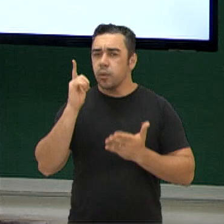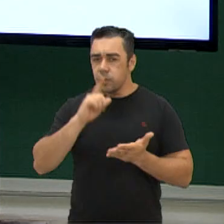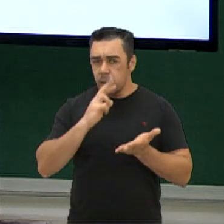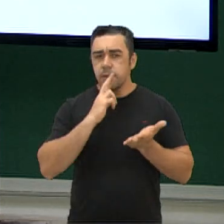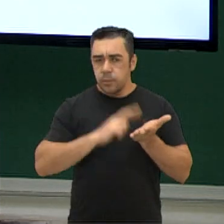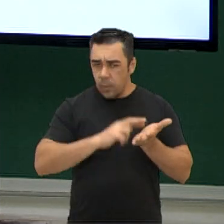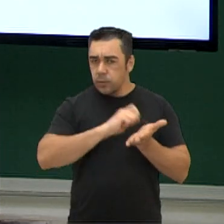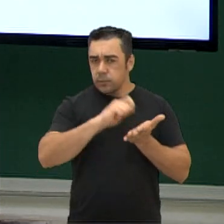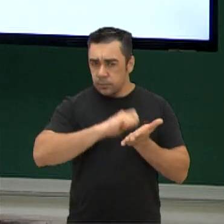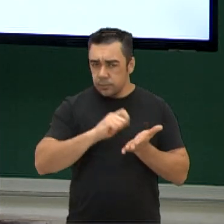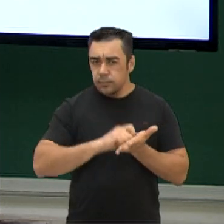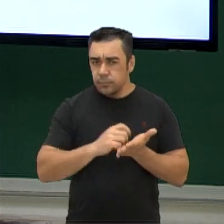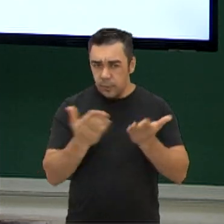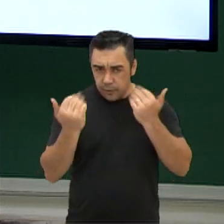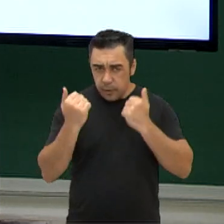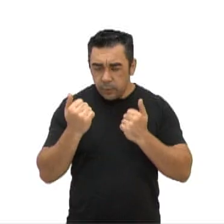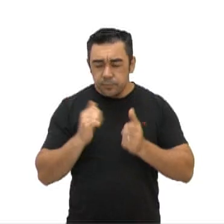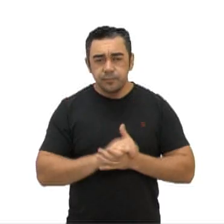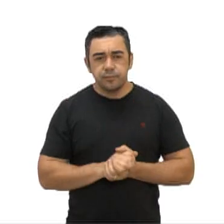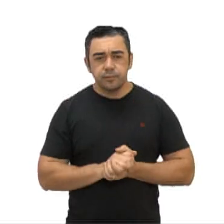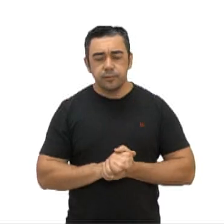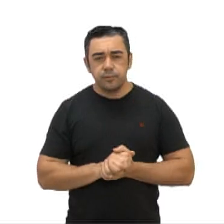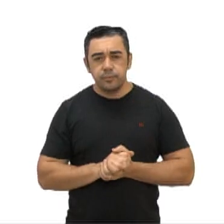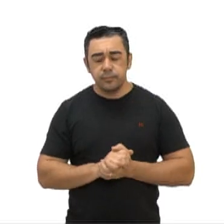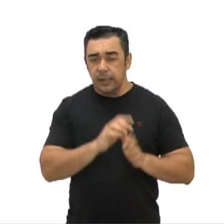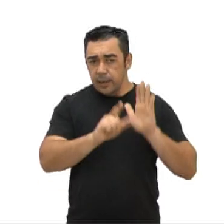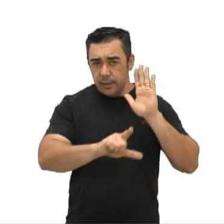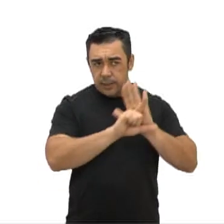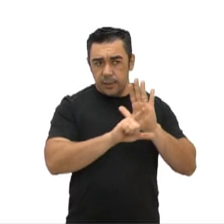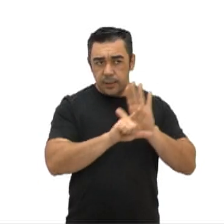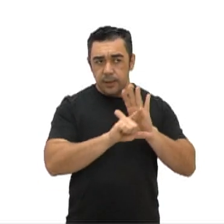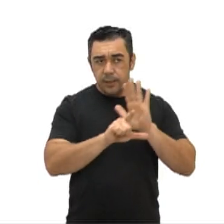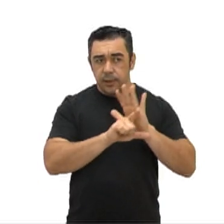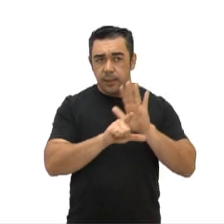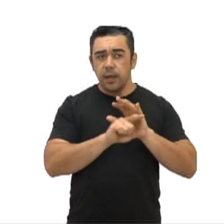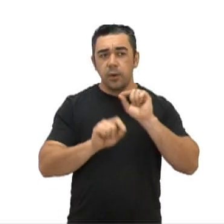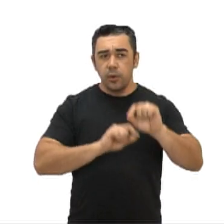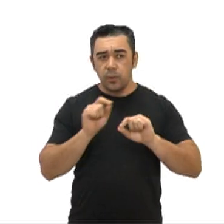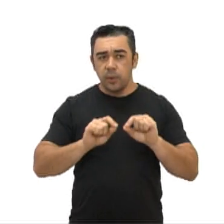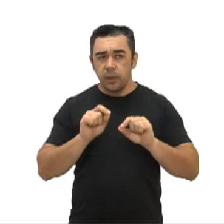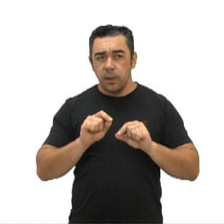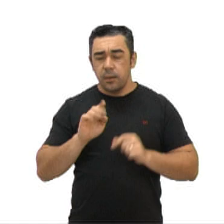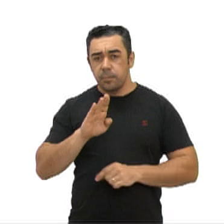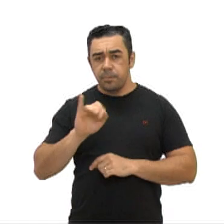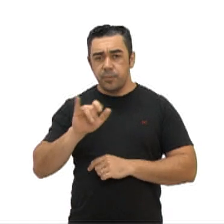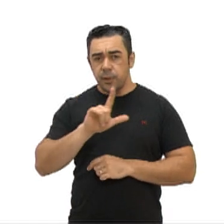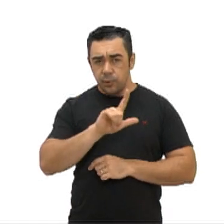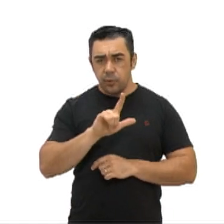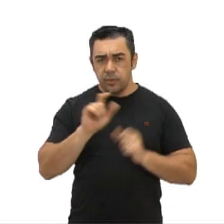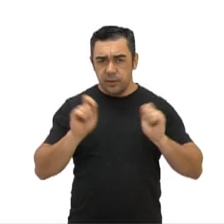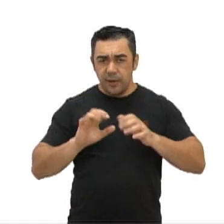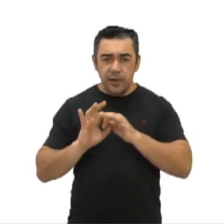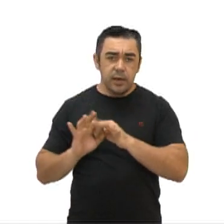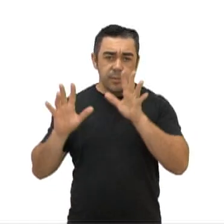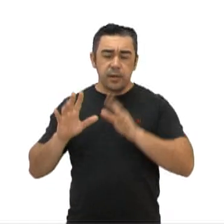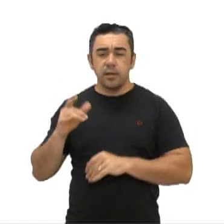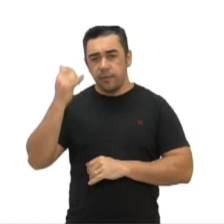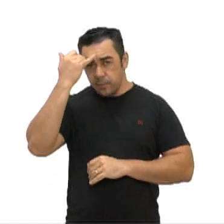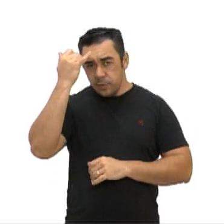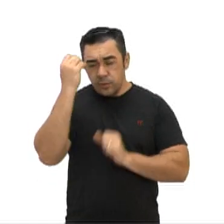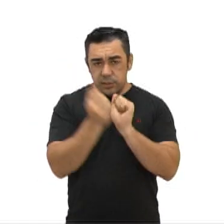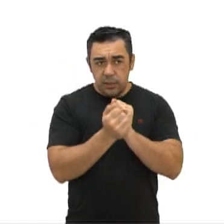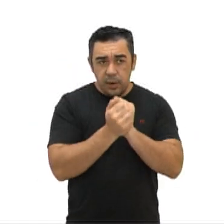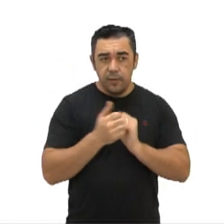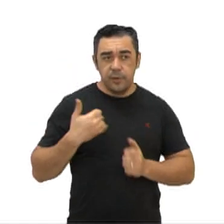consegue responder esse exercício comigo. Vamos lá? A Lei Bill Arbedin libertava os escravos maiores de 65 anos? A